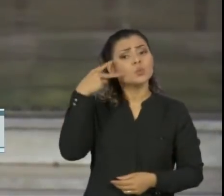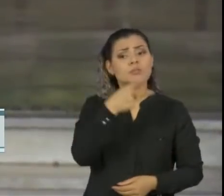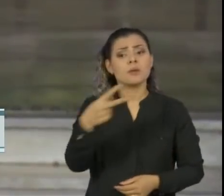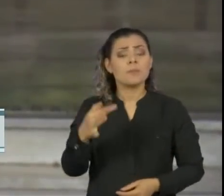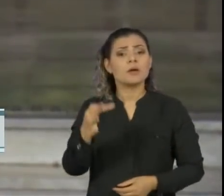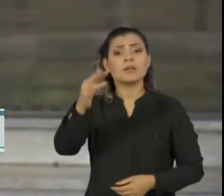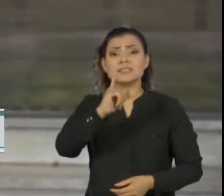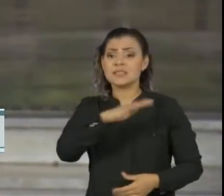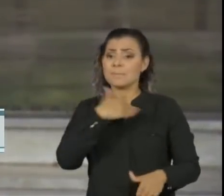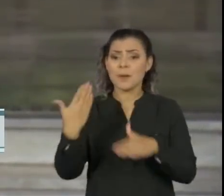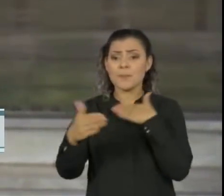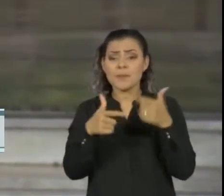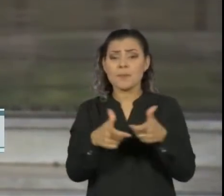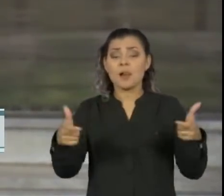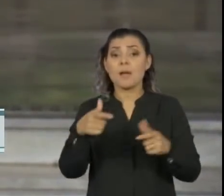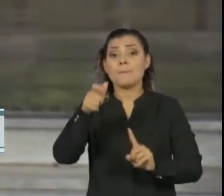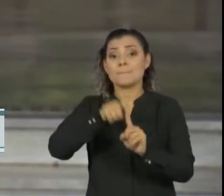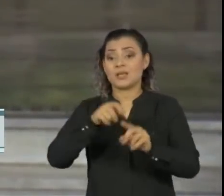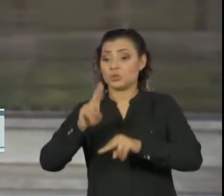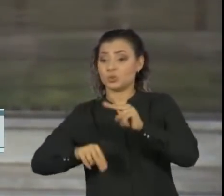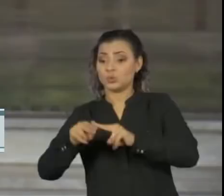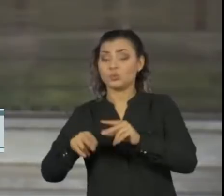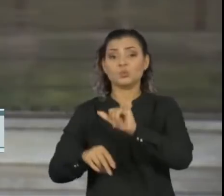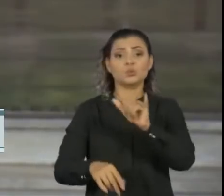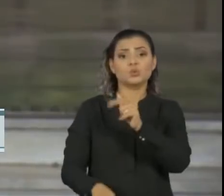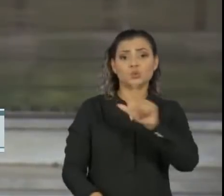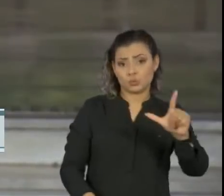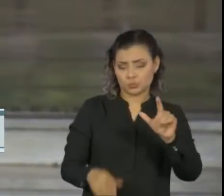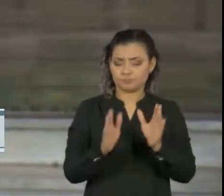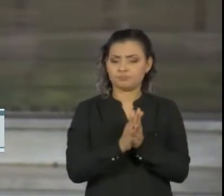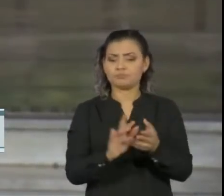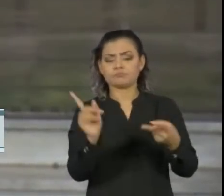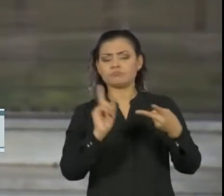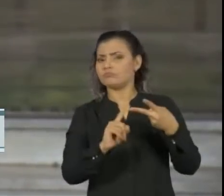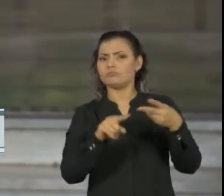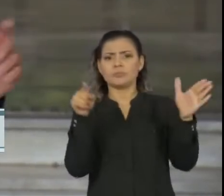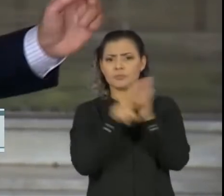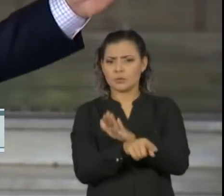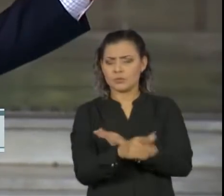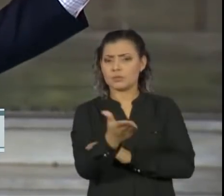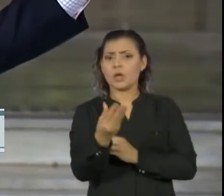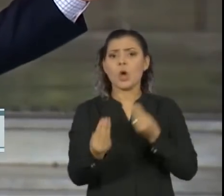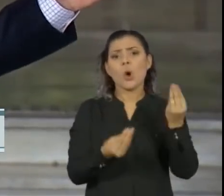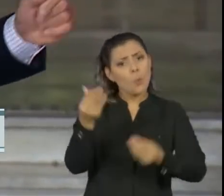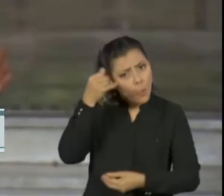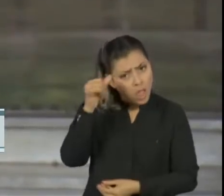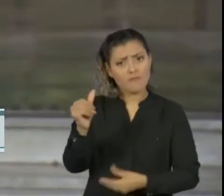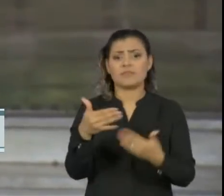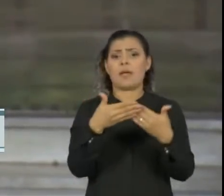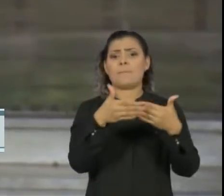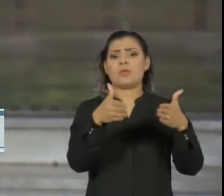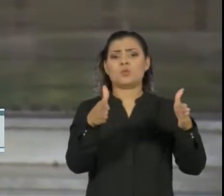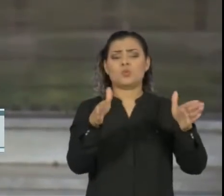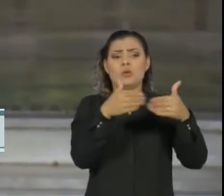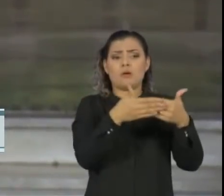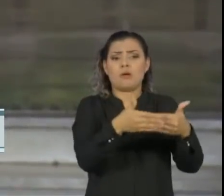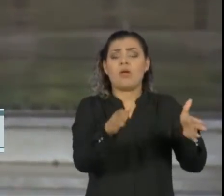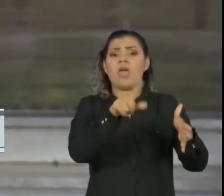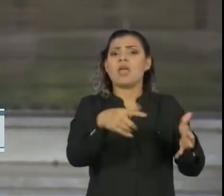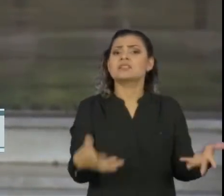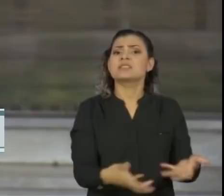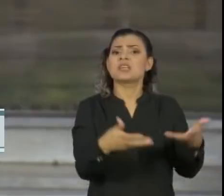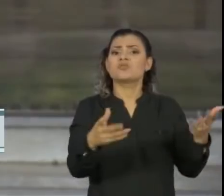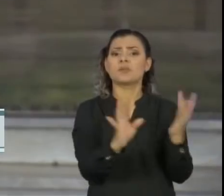e mortes em junho e julho? E uma segunda pergunta é, como evitar que a reabertura se torne um incentivador